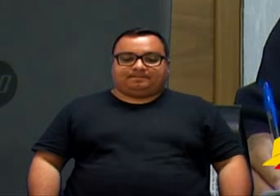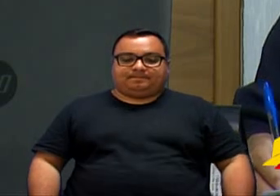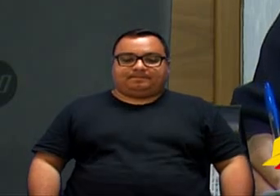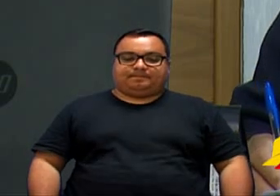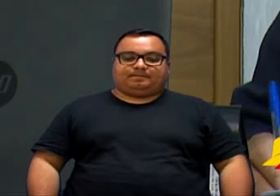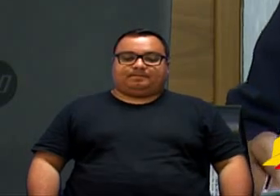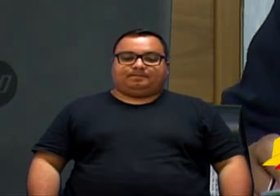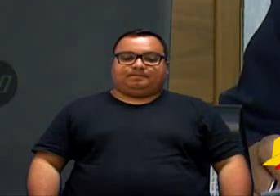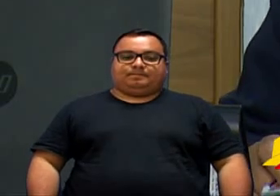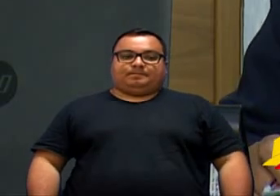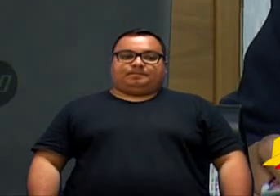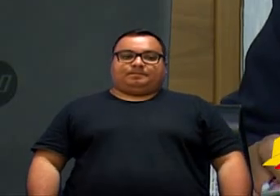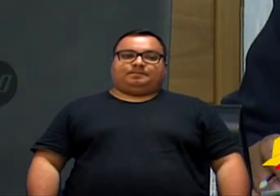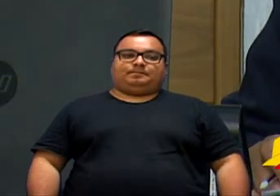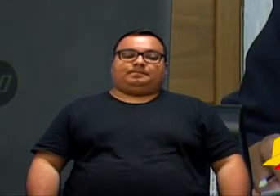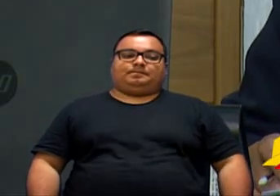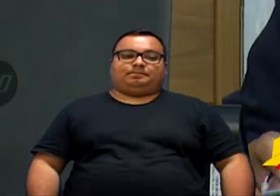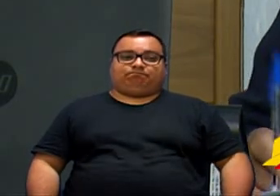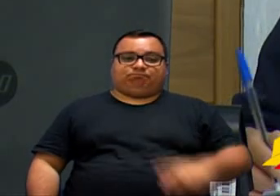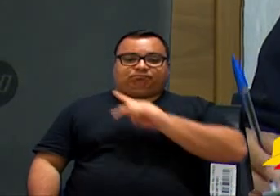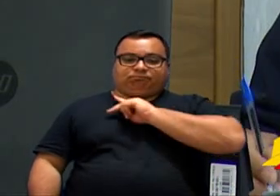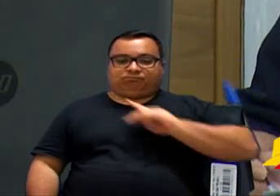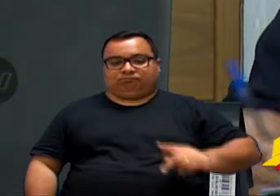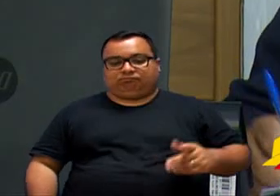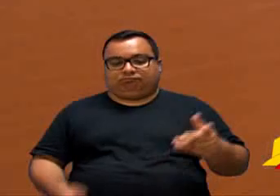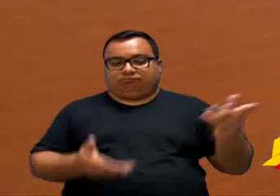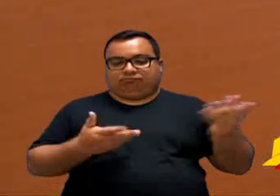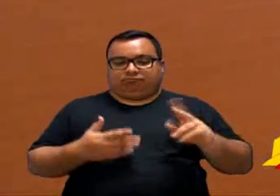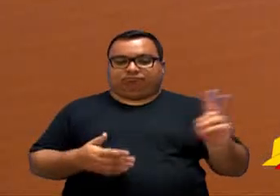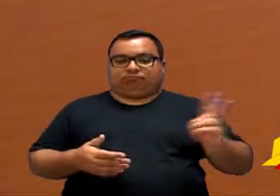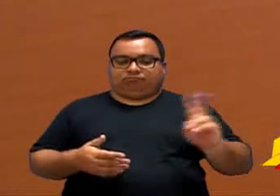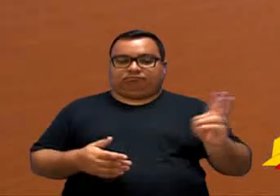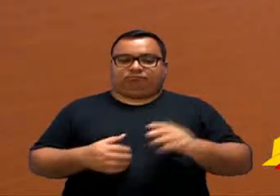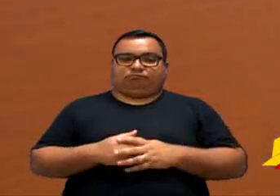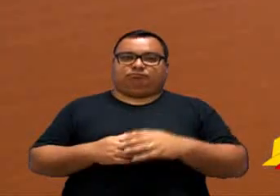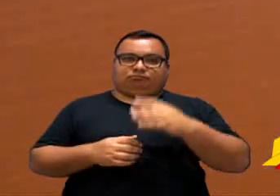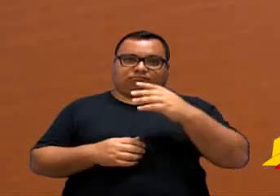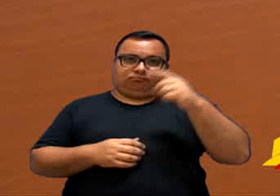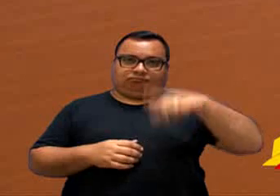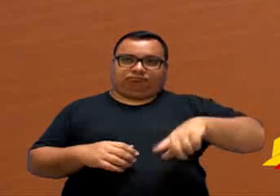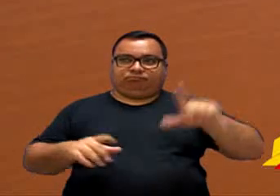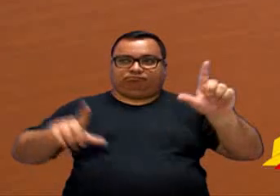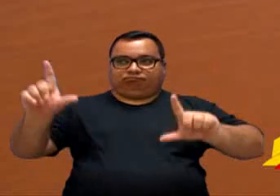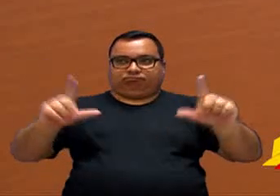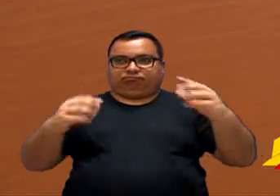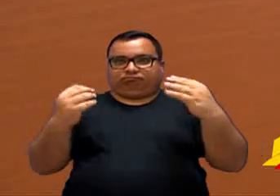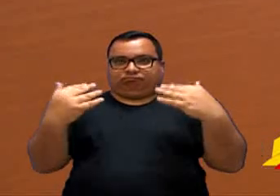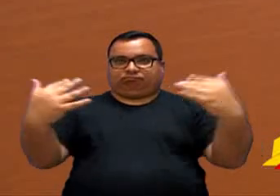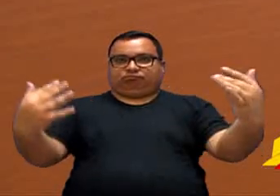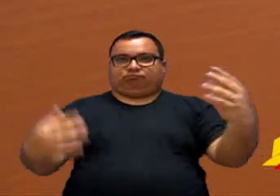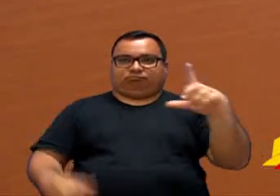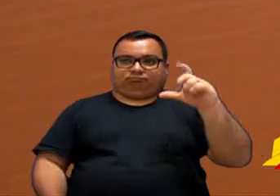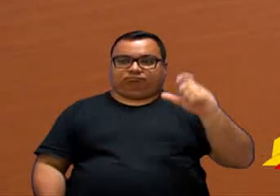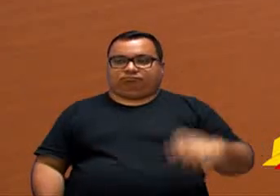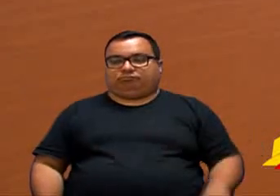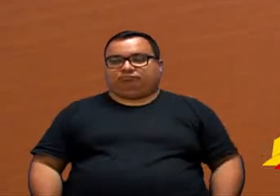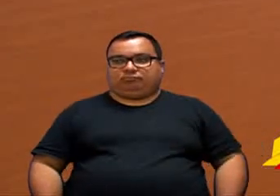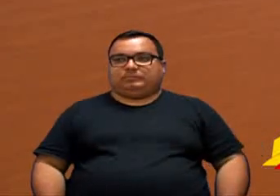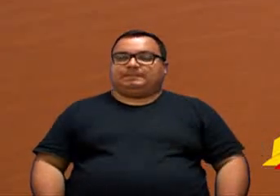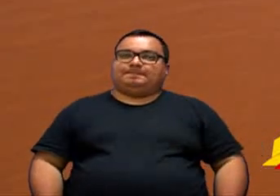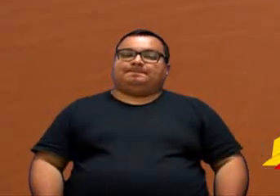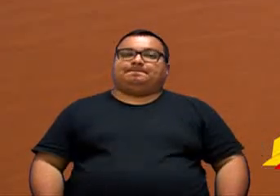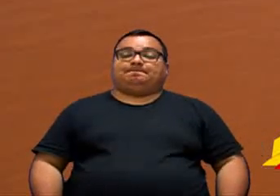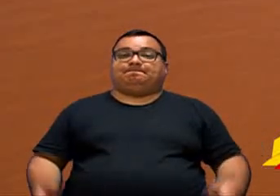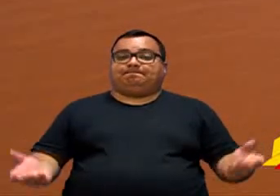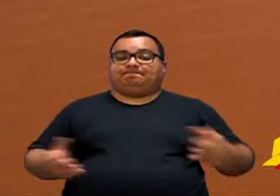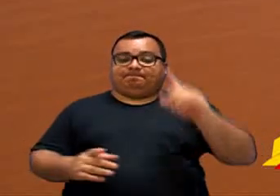Senhor presidente, senhores vereadores, vereadoras, público que nos assiste, nós estamos tendo a oportunidade de apreciar na